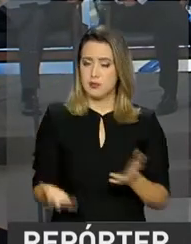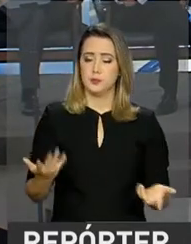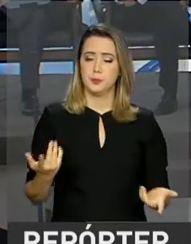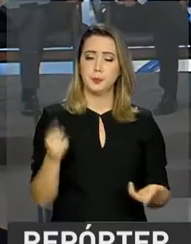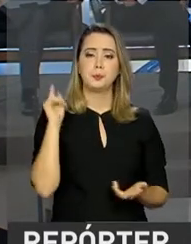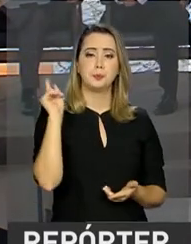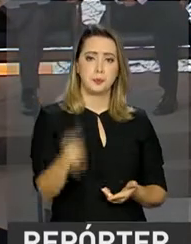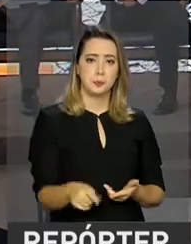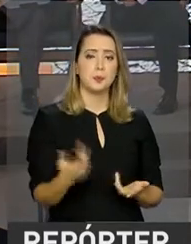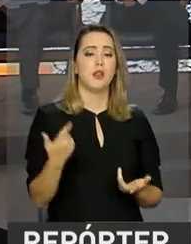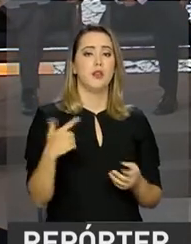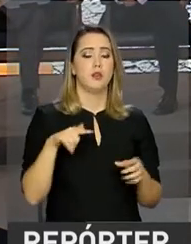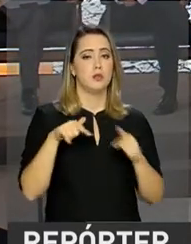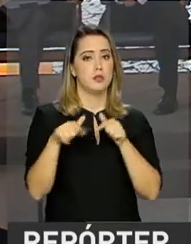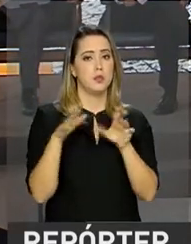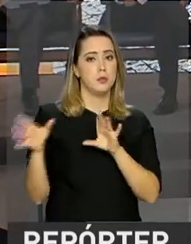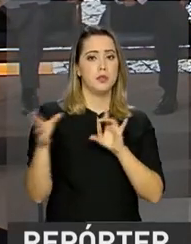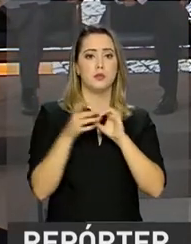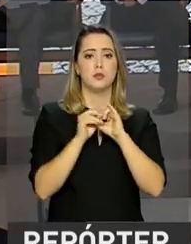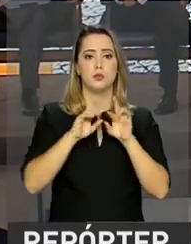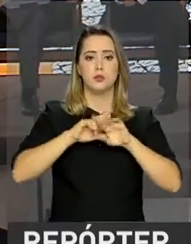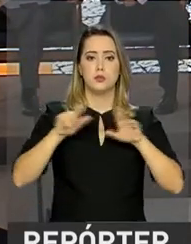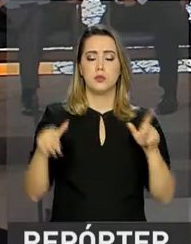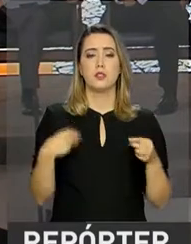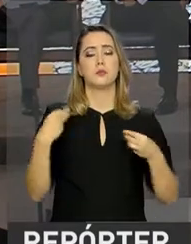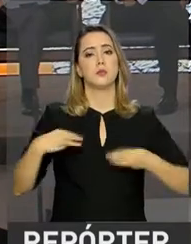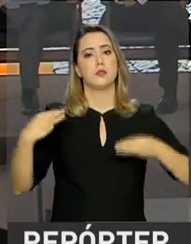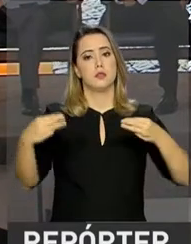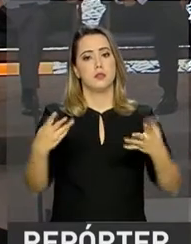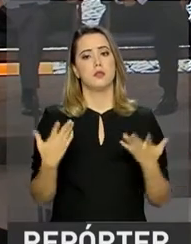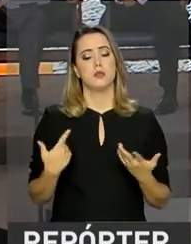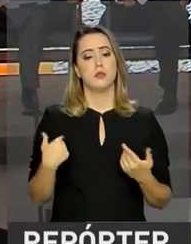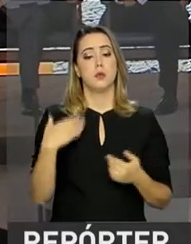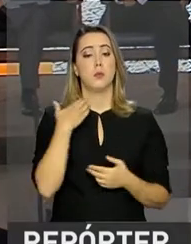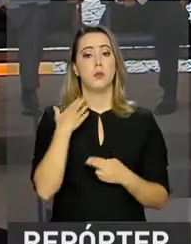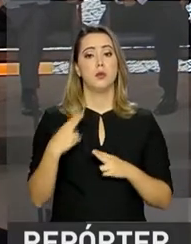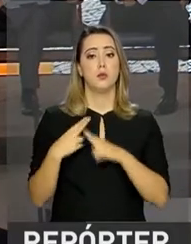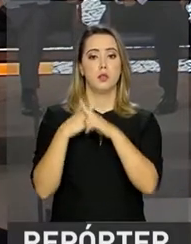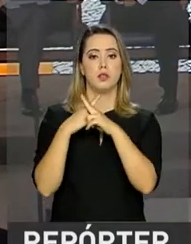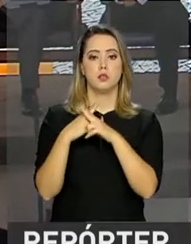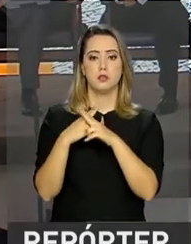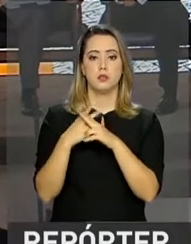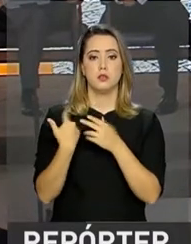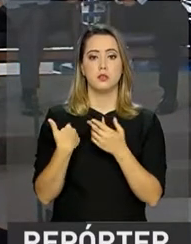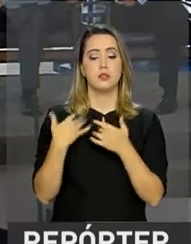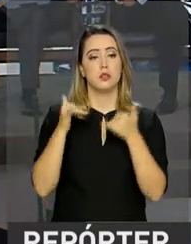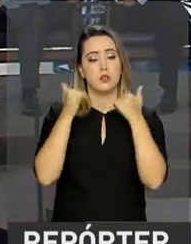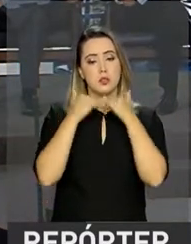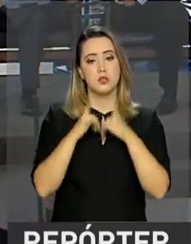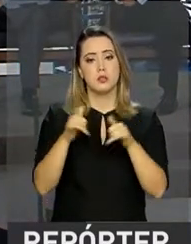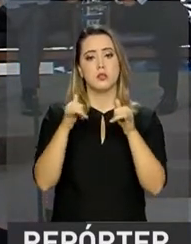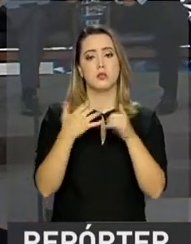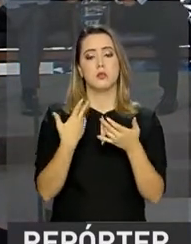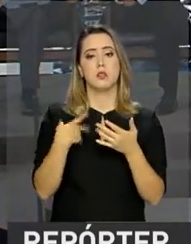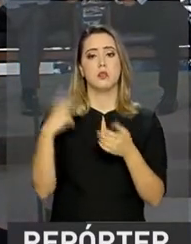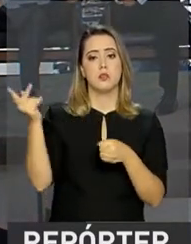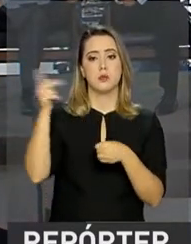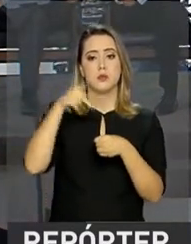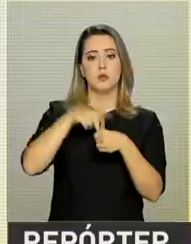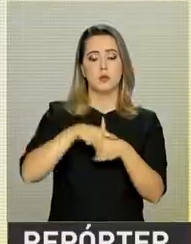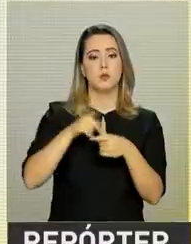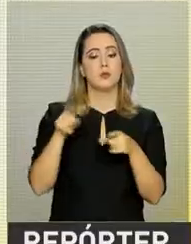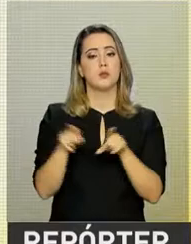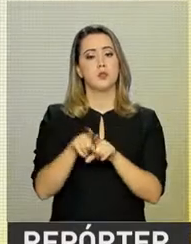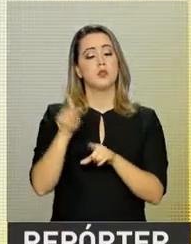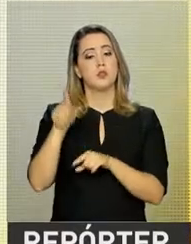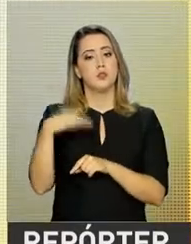Será ação integrada de vários ministérios, da Caixa Econômica Federal, da Eletrobras, da Petrobras, e